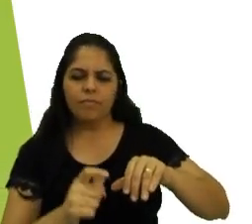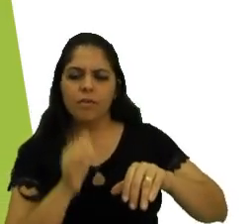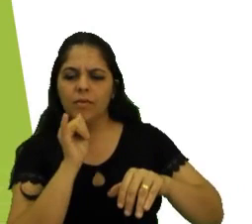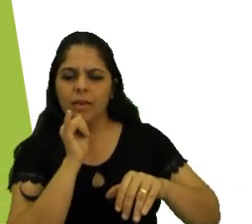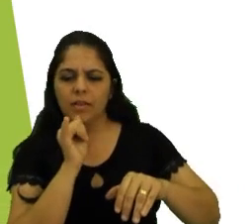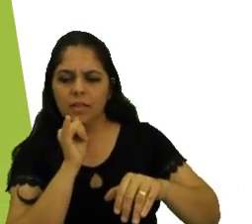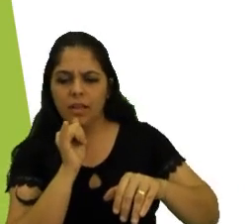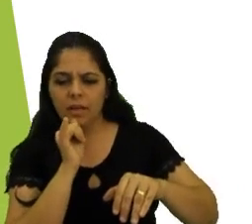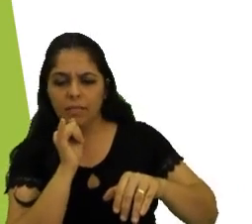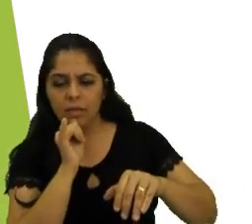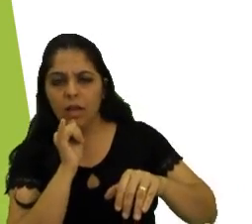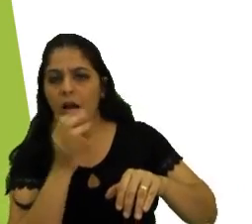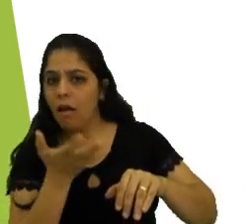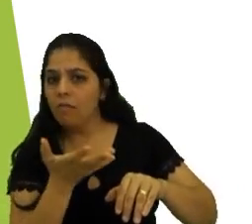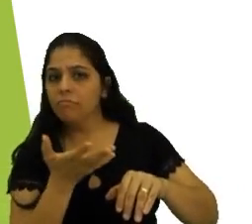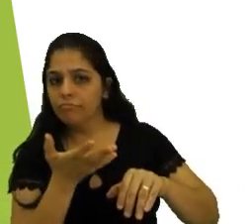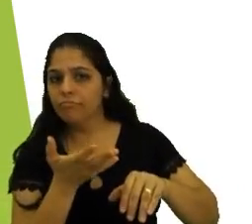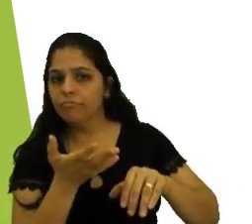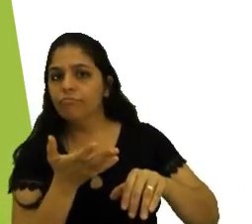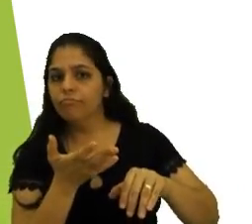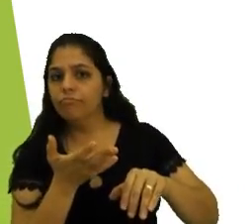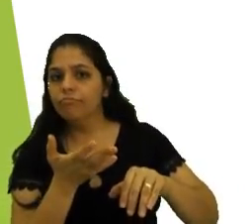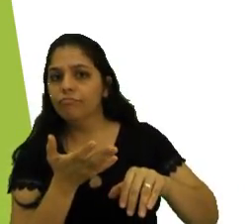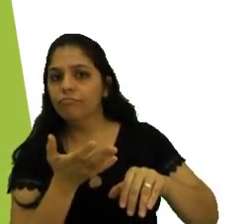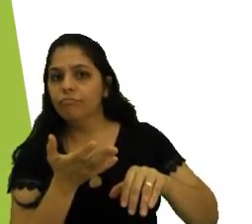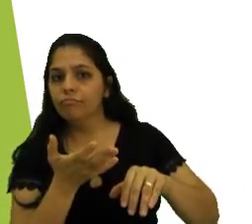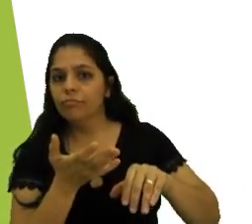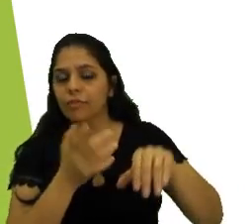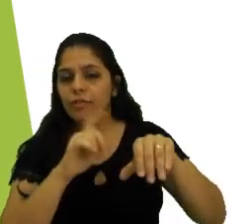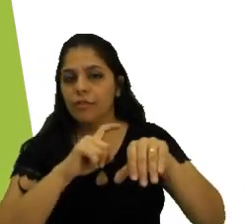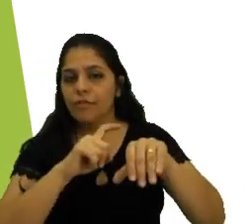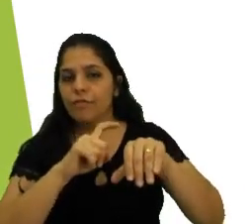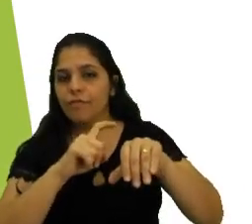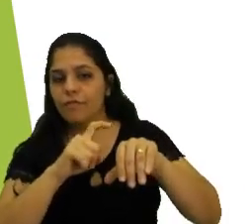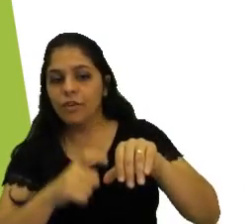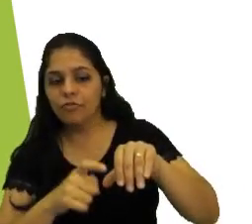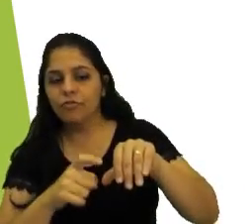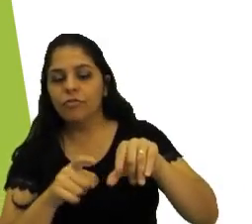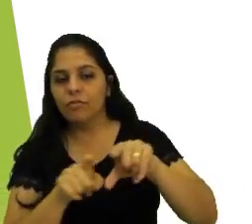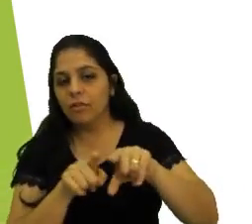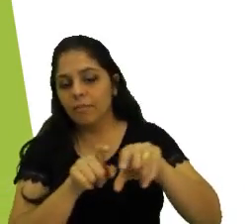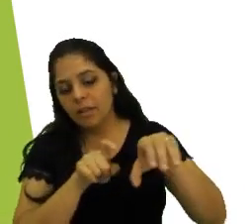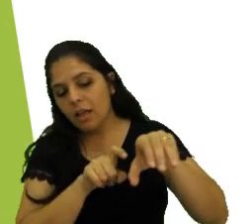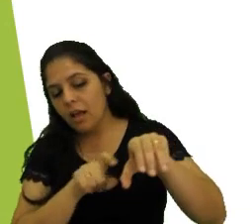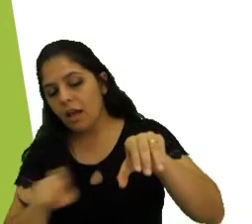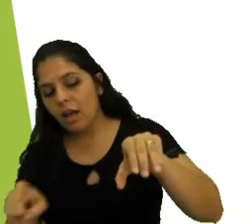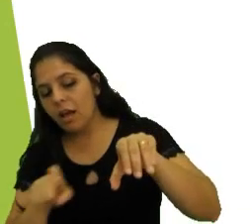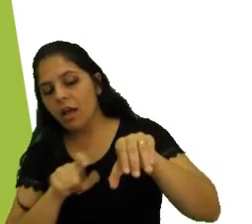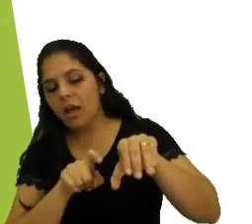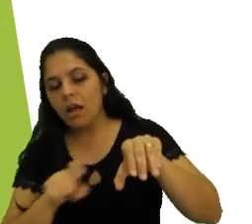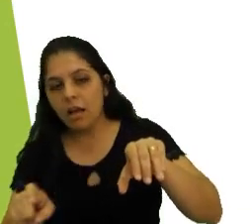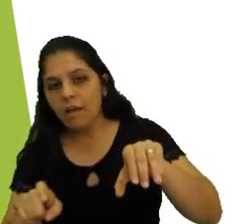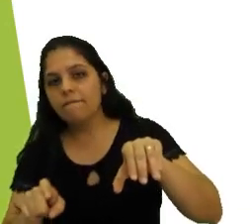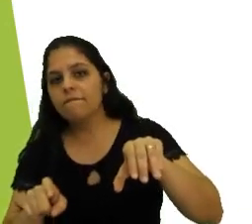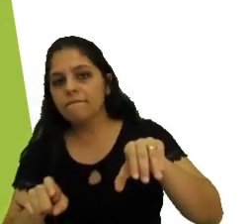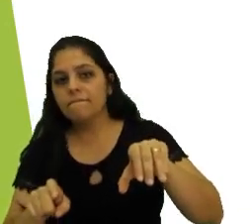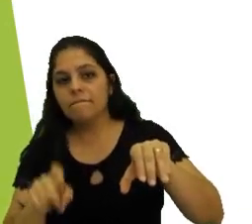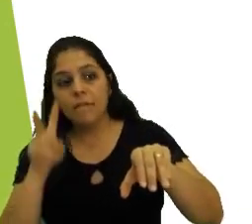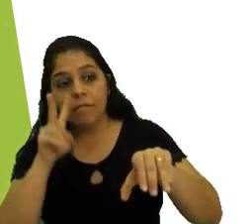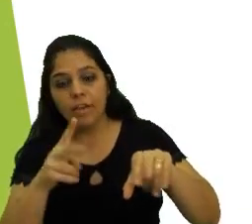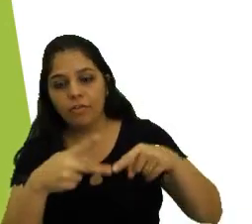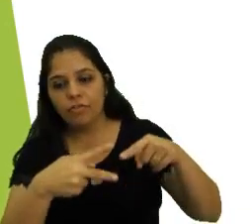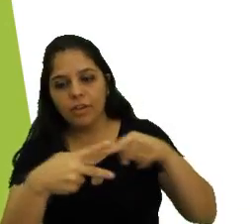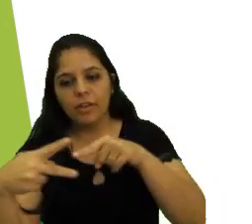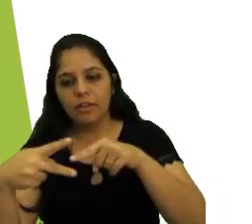direção vertical, na direção angular e na horizontal, tá, gente? Como a gente vê naquela setinha do exemplo que está aqui em